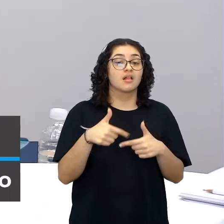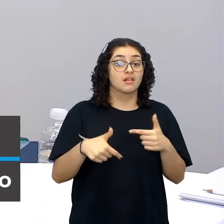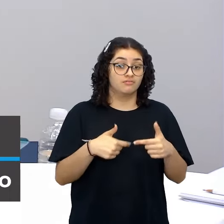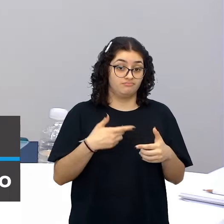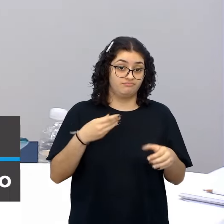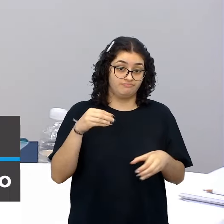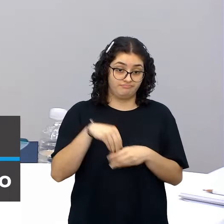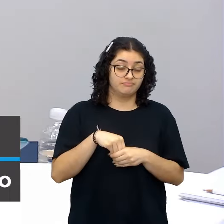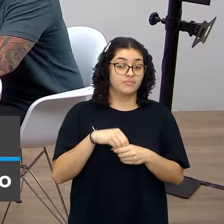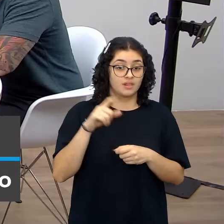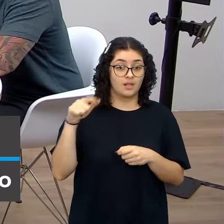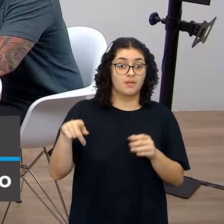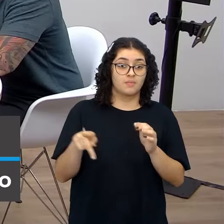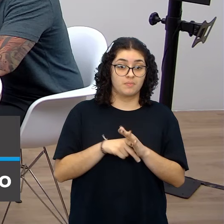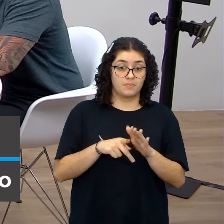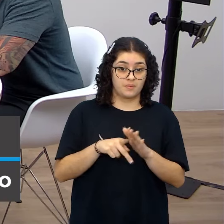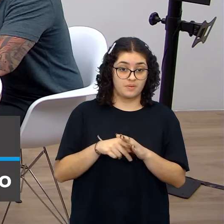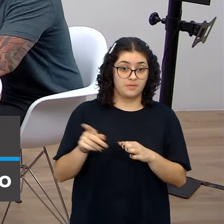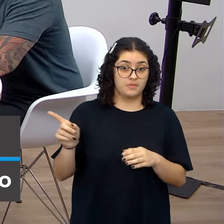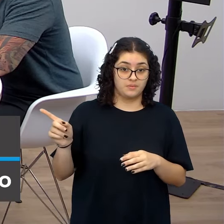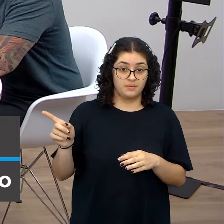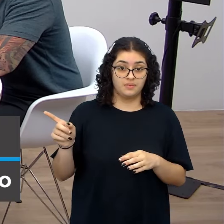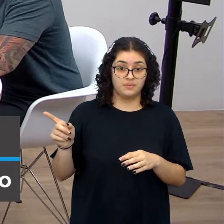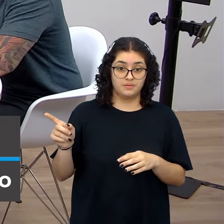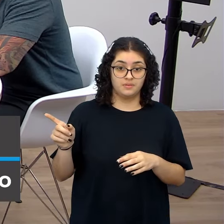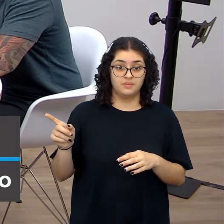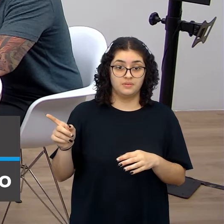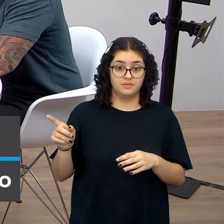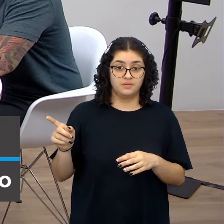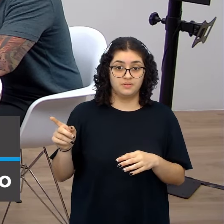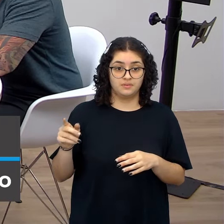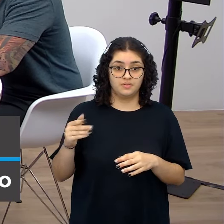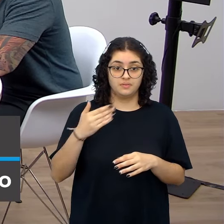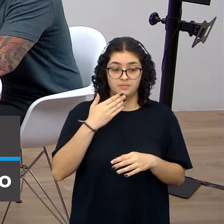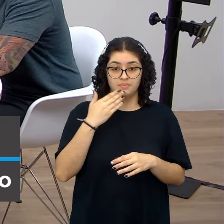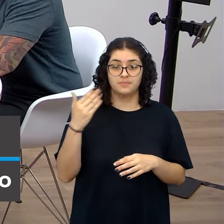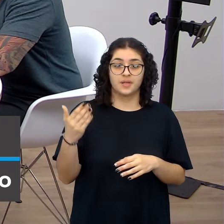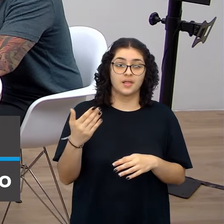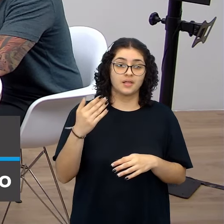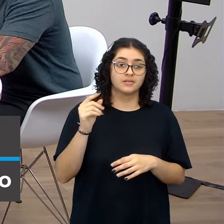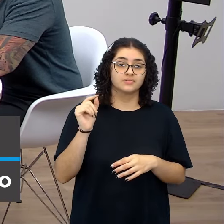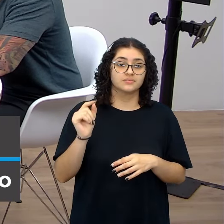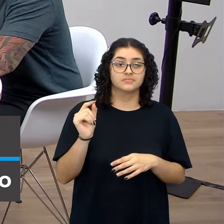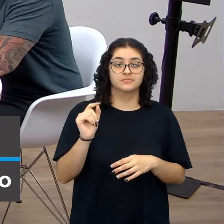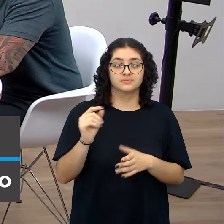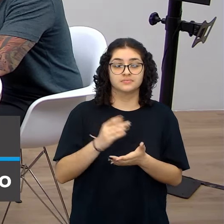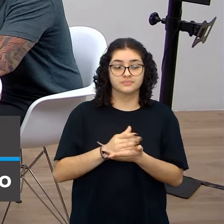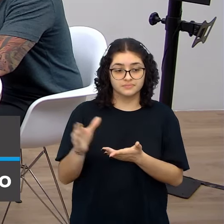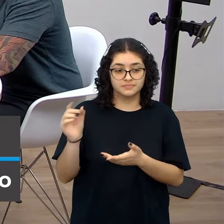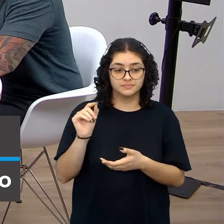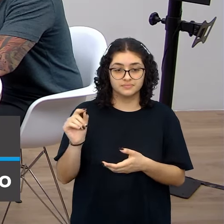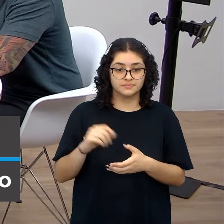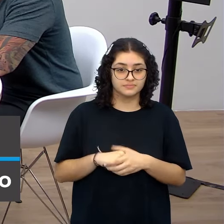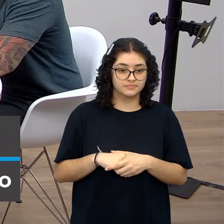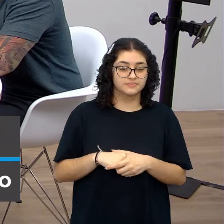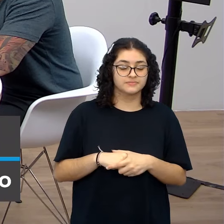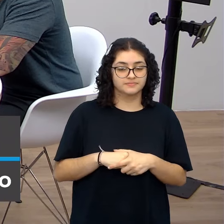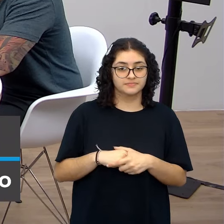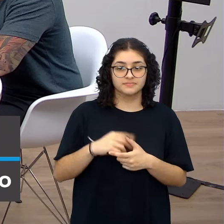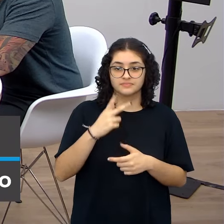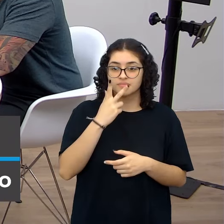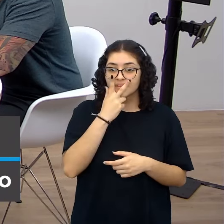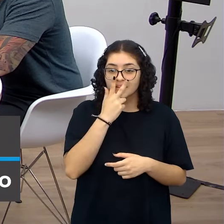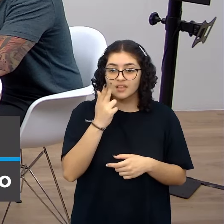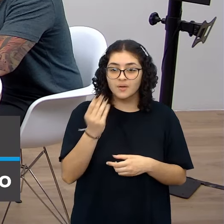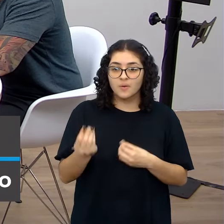questão que você vem trazendo, né? A gente perde muito, a gente começa a tratar as coisas